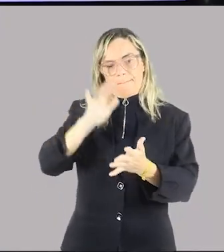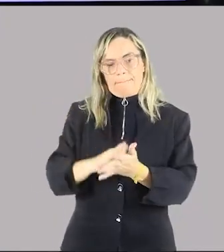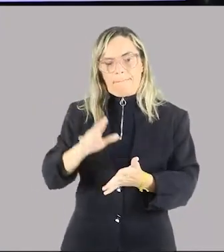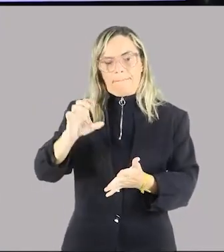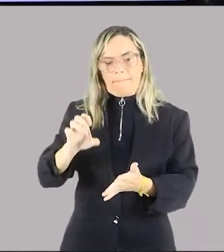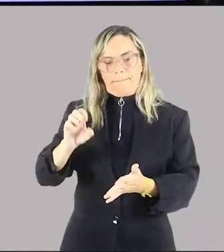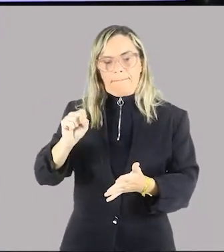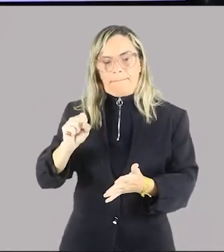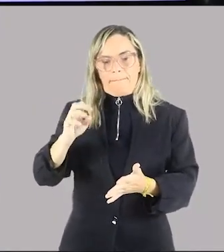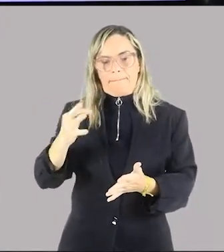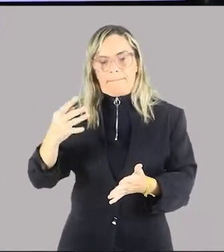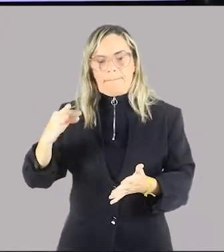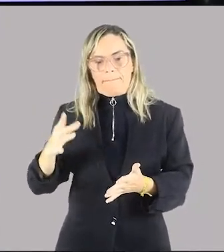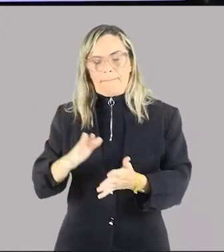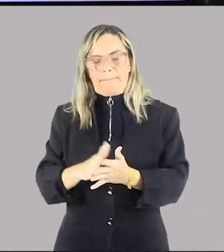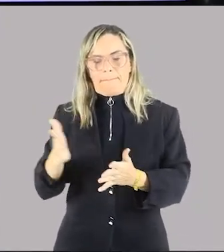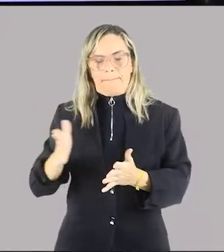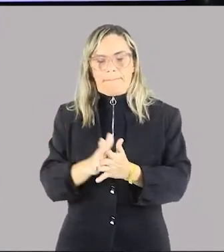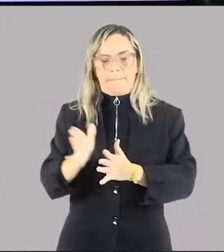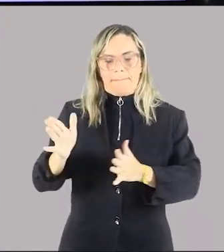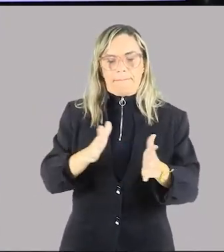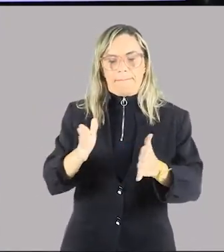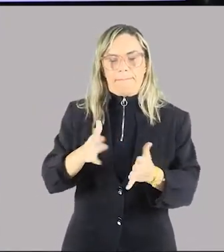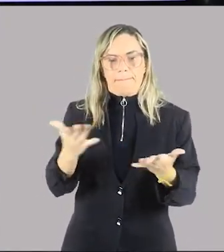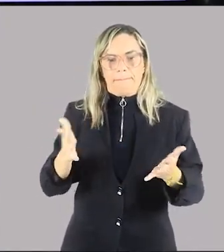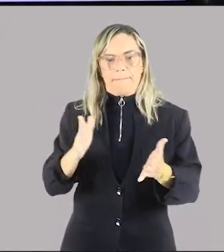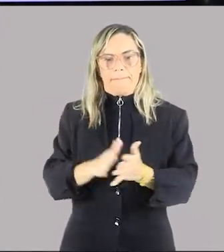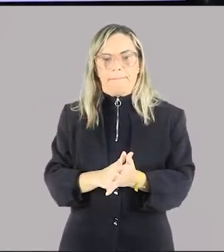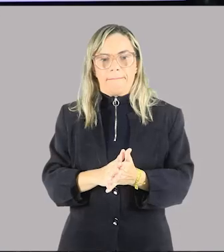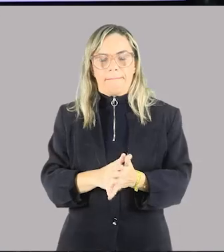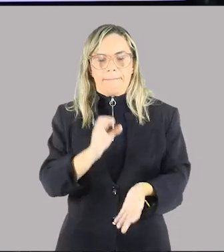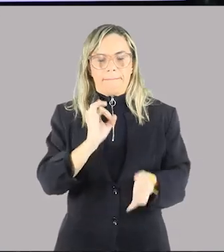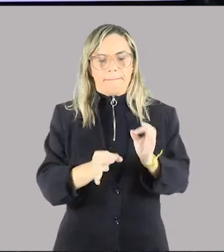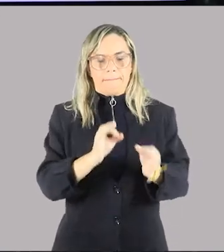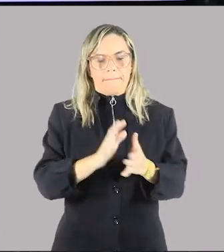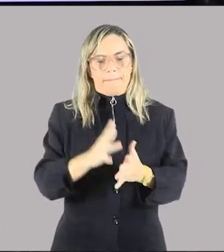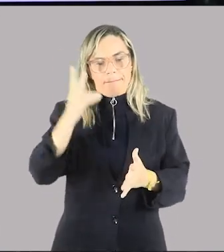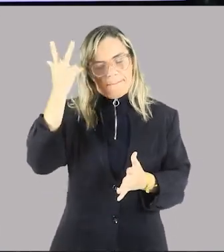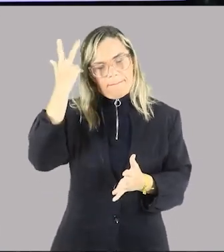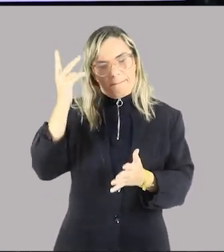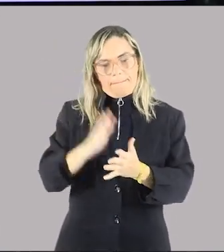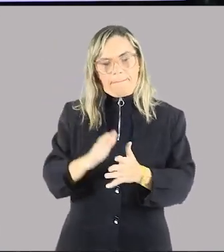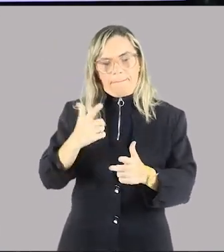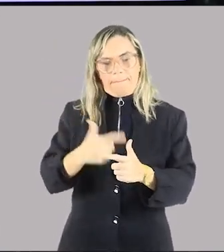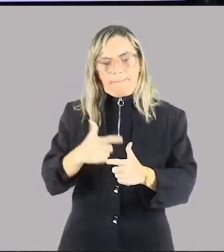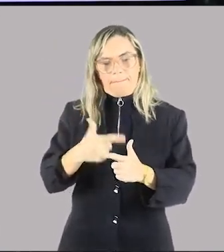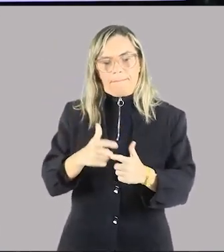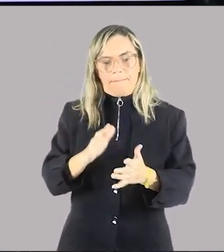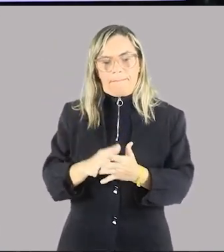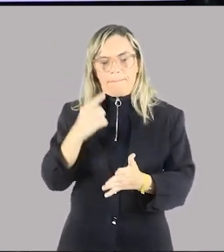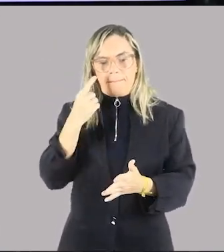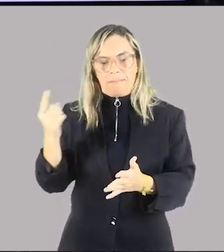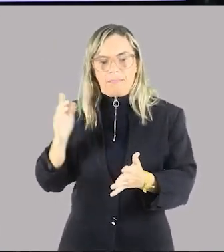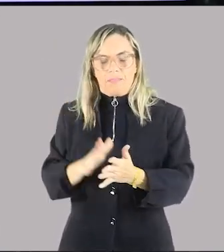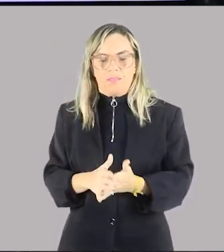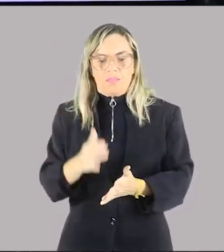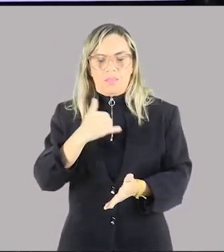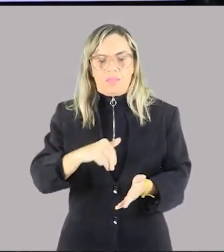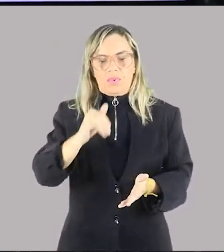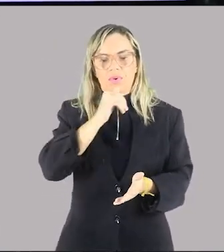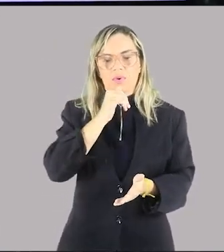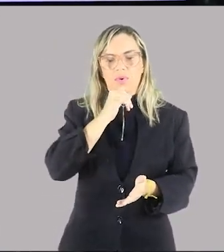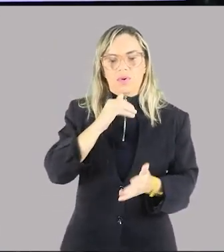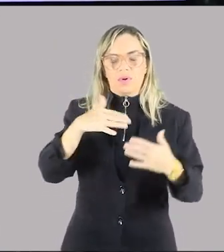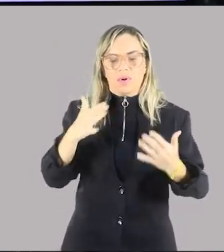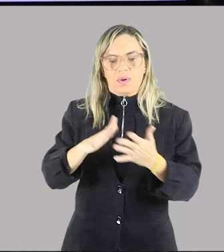nesse caso temporário, buscará a Justiça Comum para resolver esse conflito, perfeito? Agente censitário do IBGE, por exemplo, passa